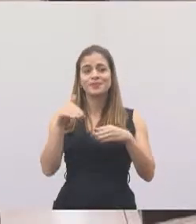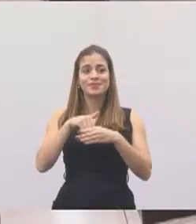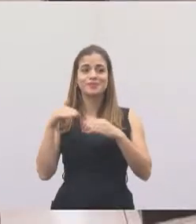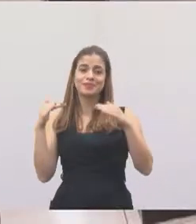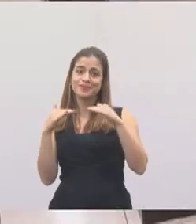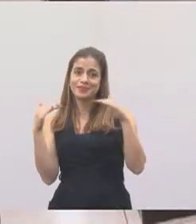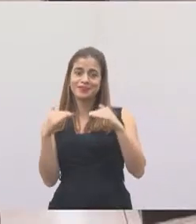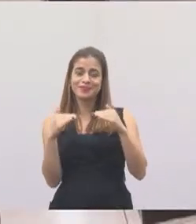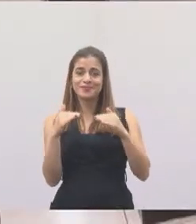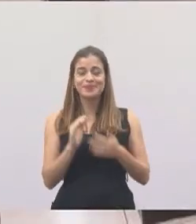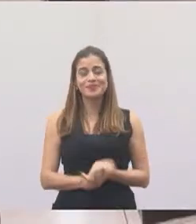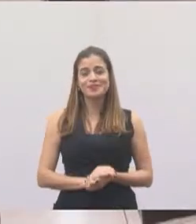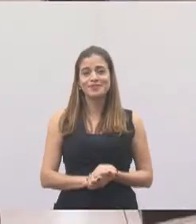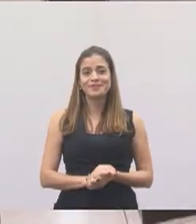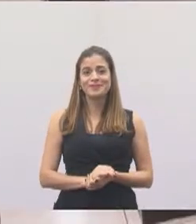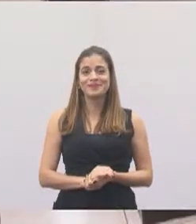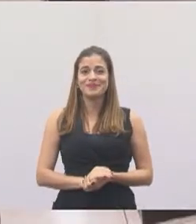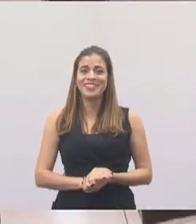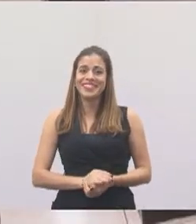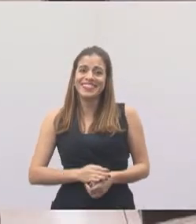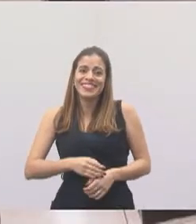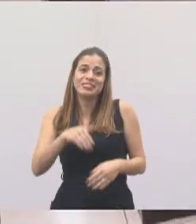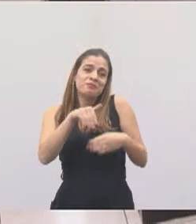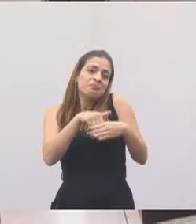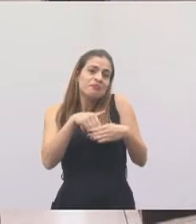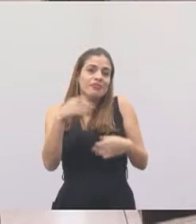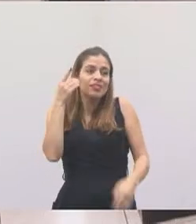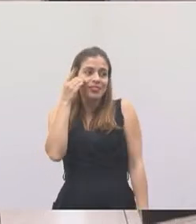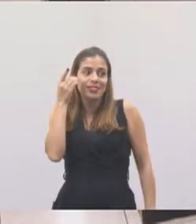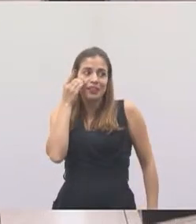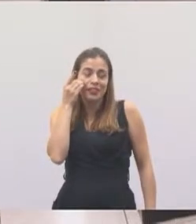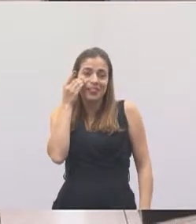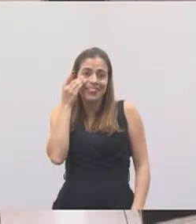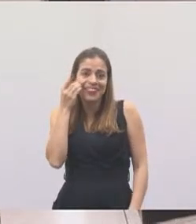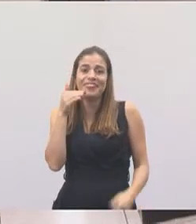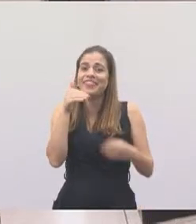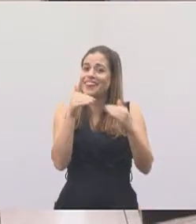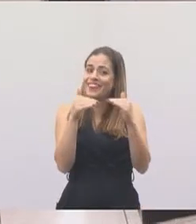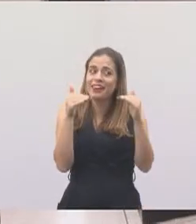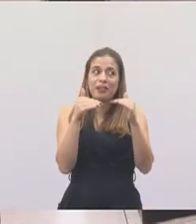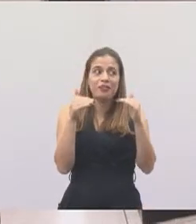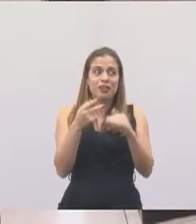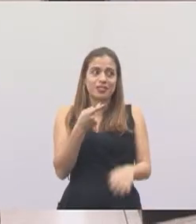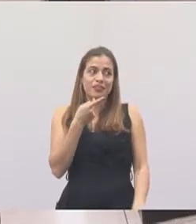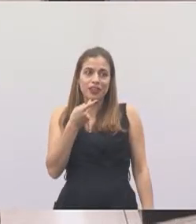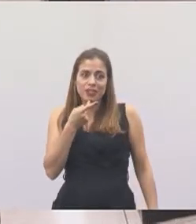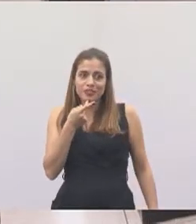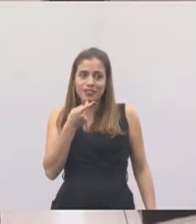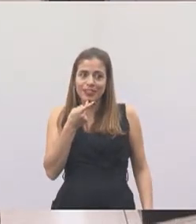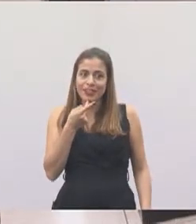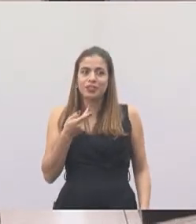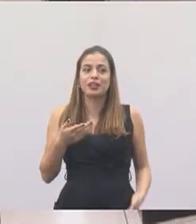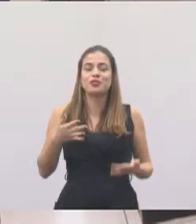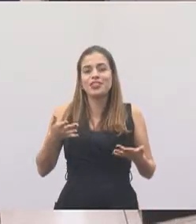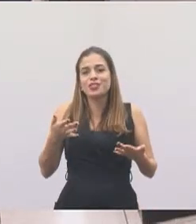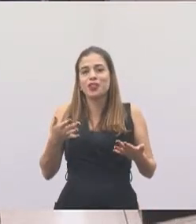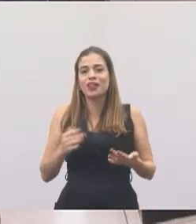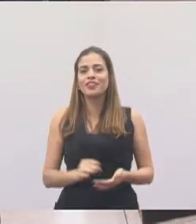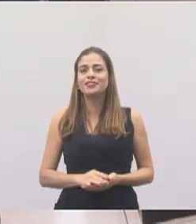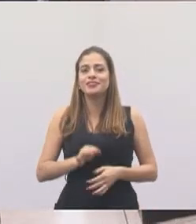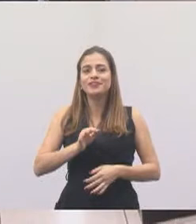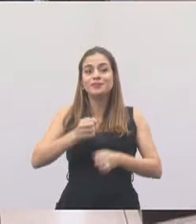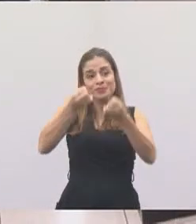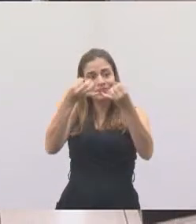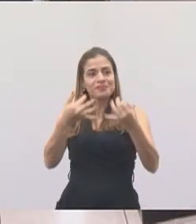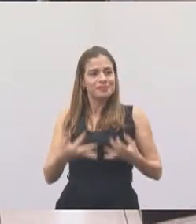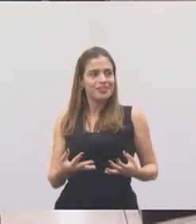Como vota o vereador Dude? Favorável. Como vota o vereador Hernani Barreto? Quero justificar o voto,